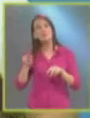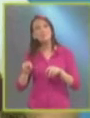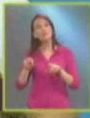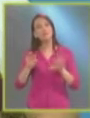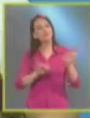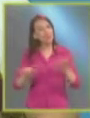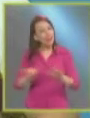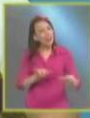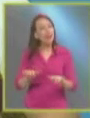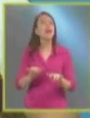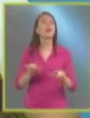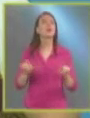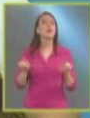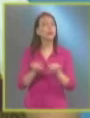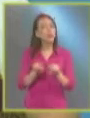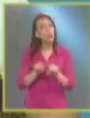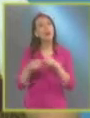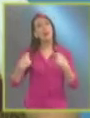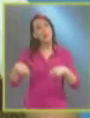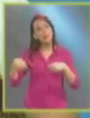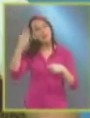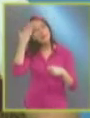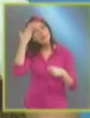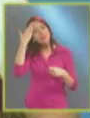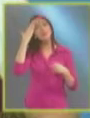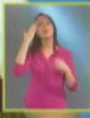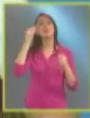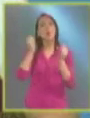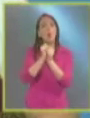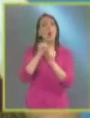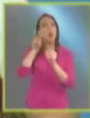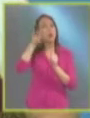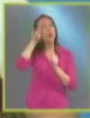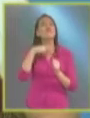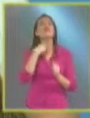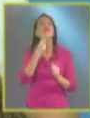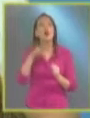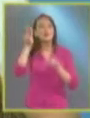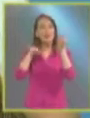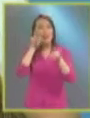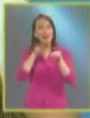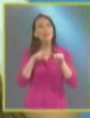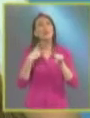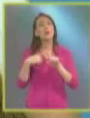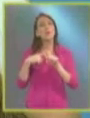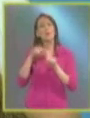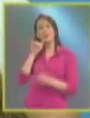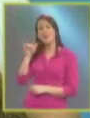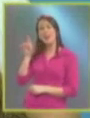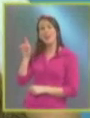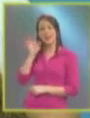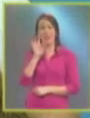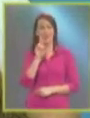também associando aos comandos do leitor de tela. Ah, que interessante você tá falando isso, porque Fred, você, né,